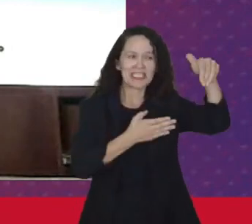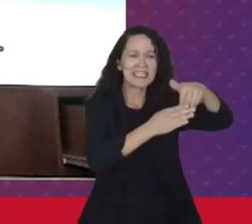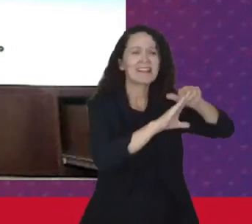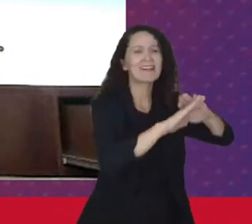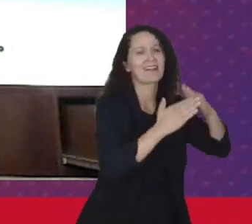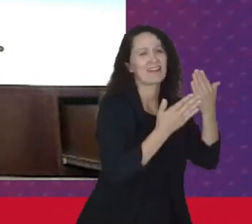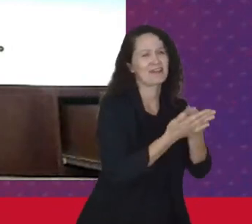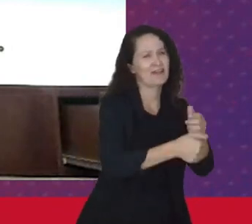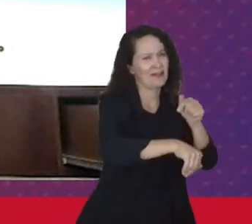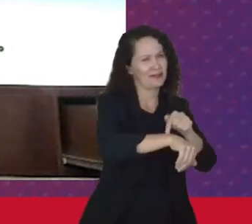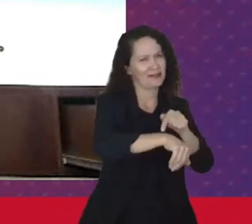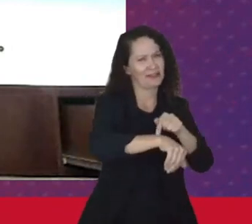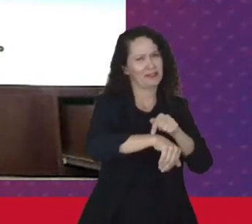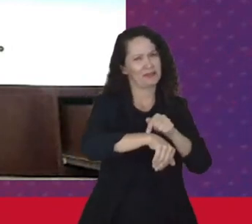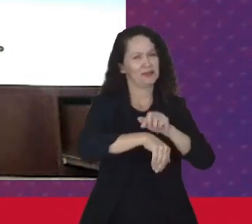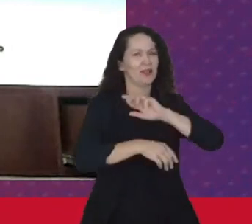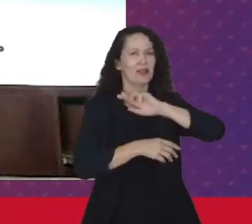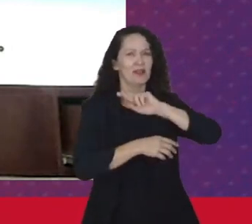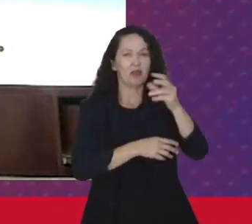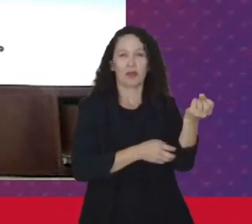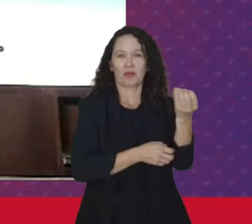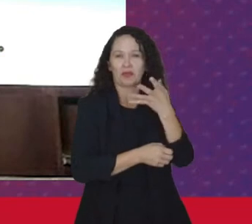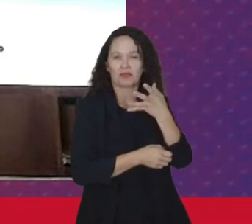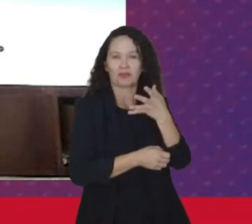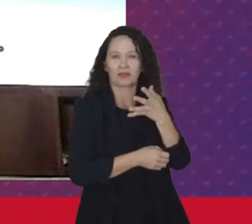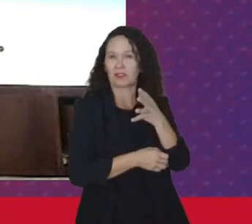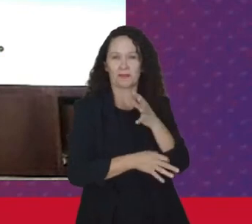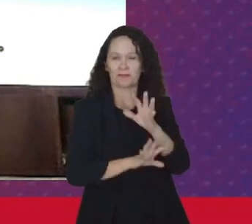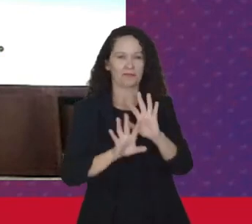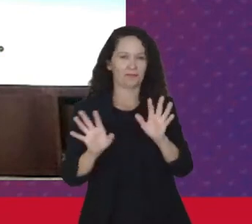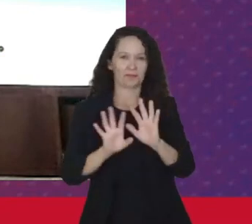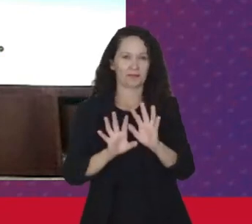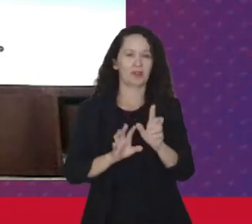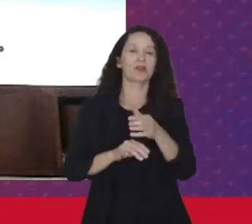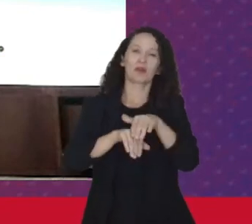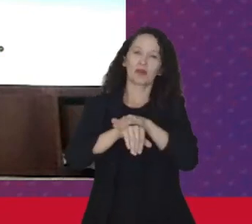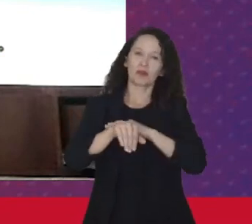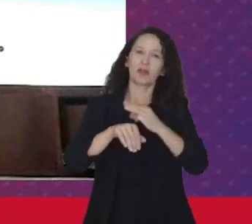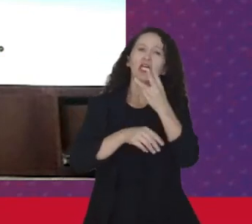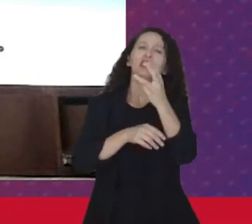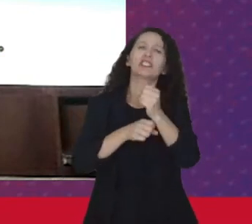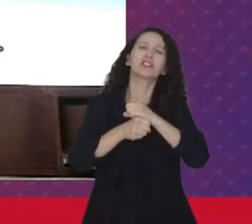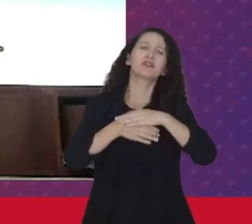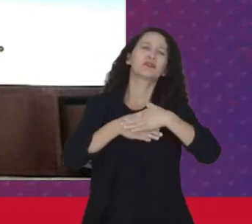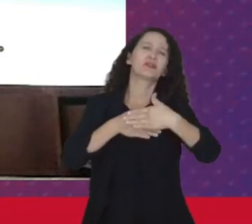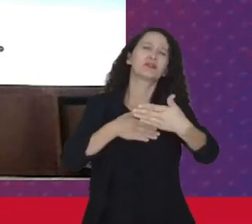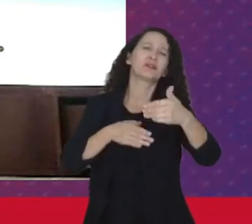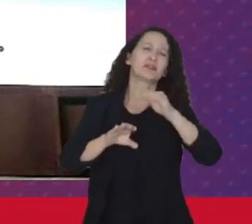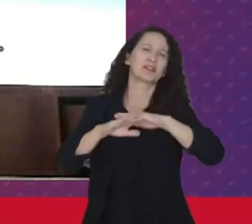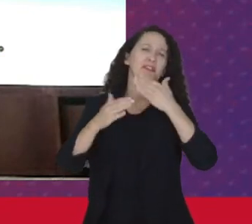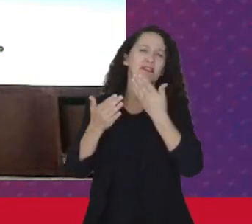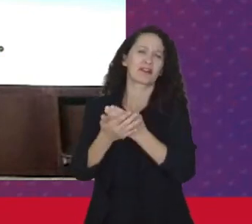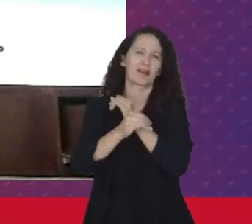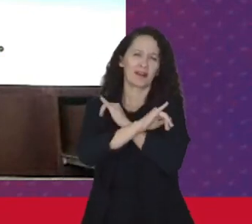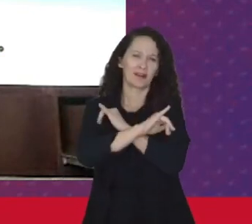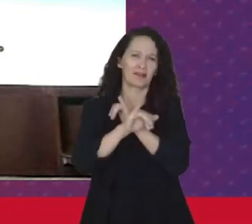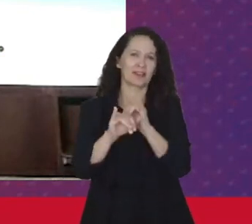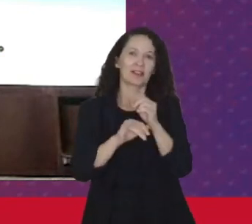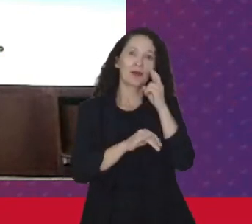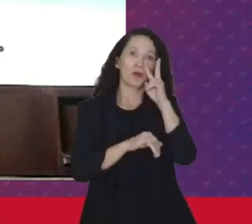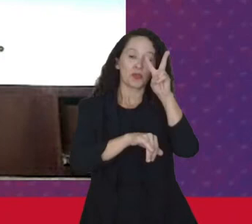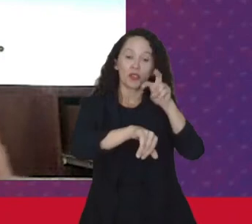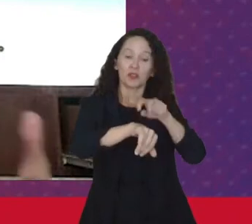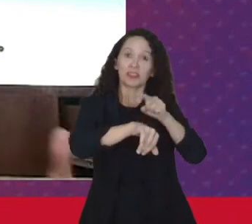tempo prático, não é uma questão recente, porque a gente tem falado disso há pelo menos 30 anos na escola. Mas quando a gente olha para o